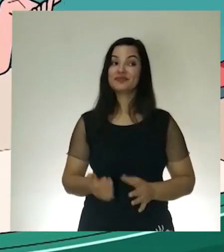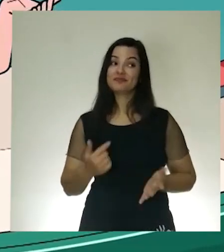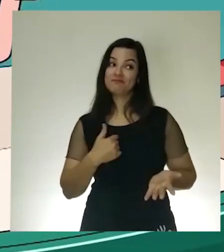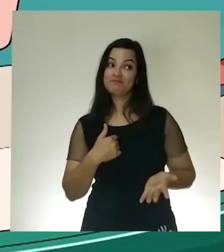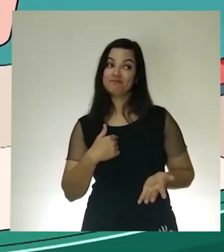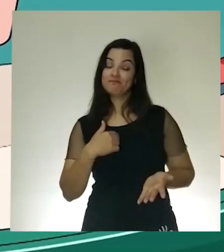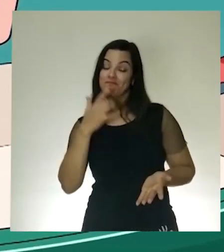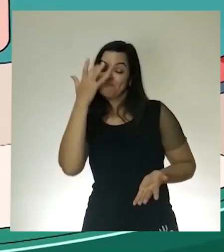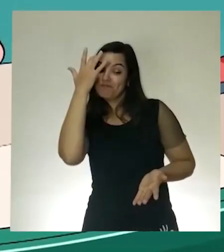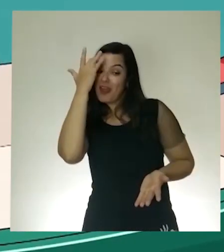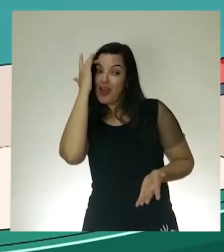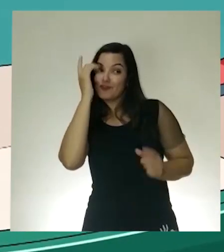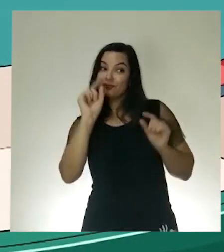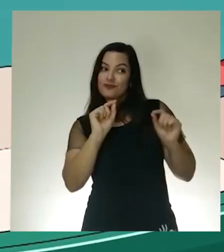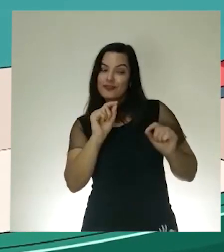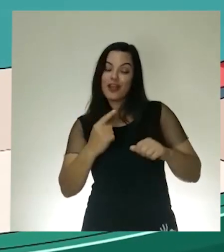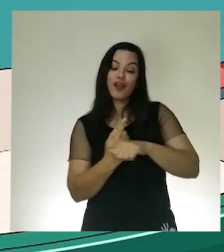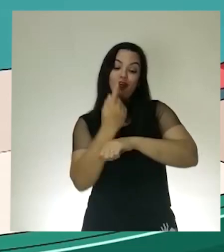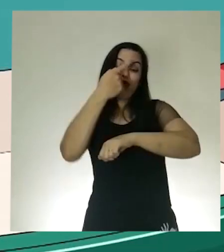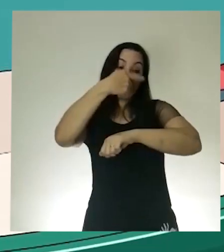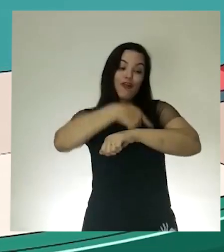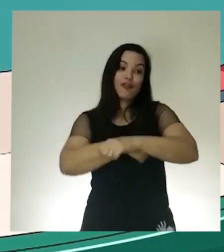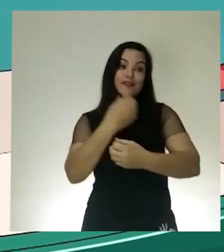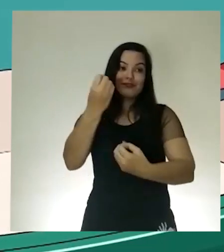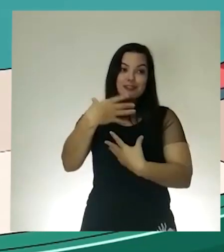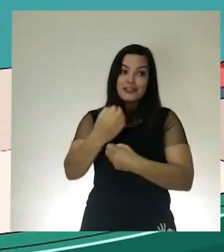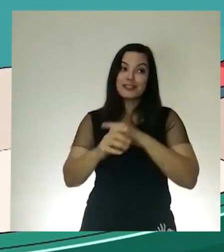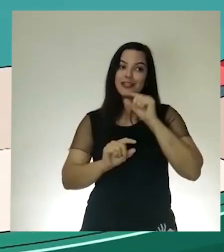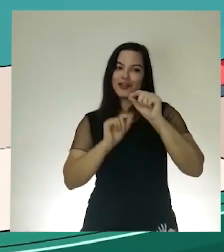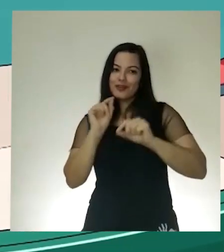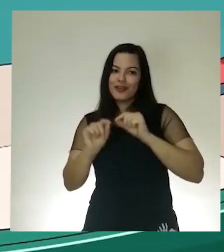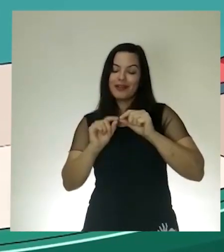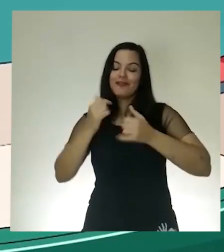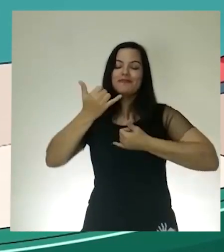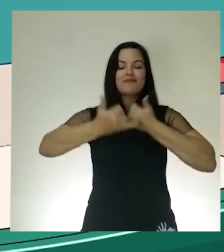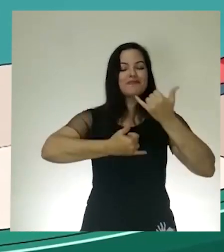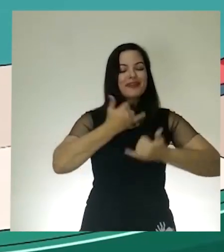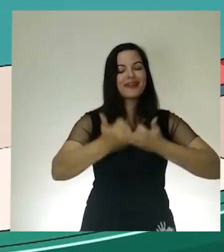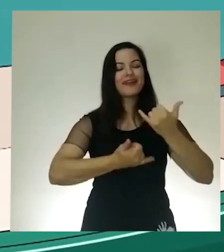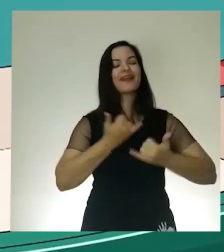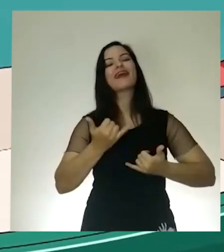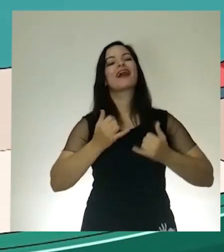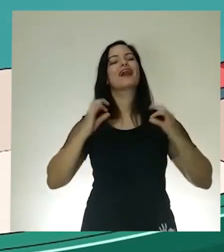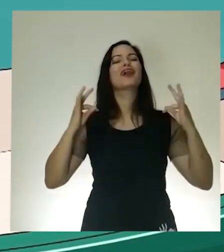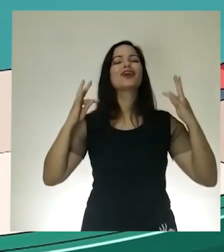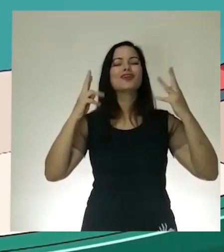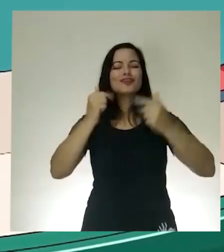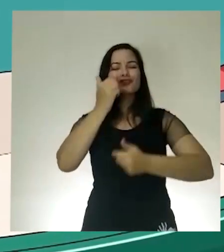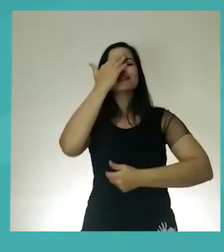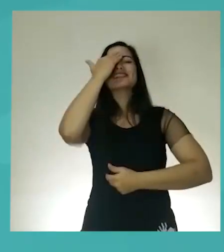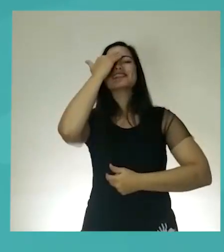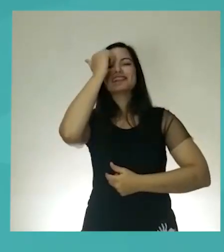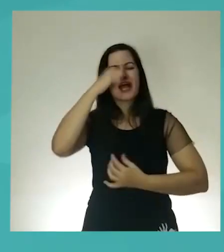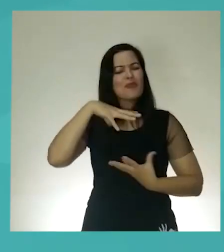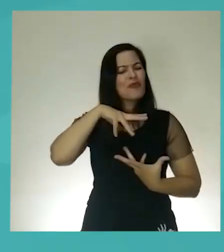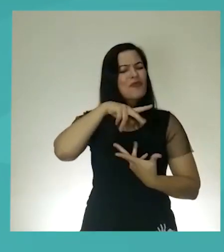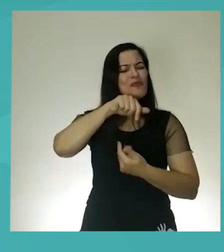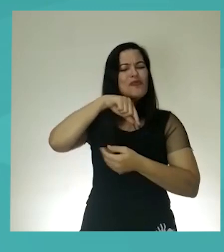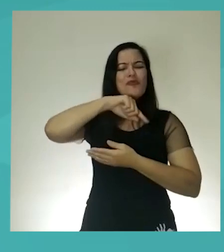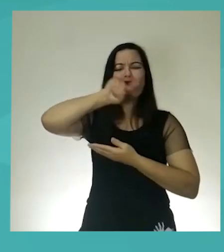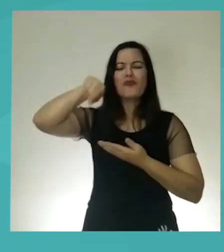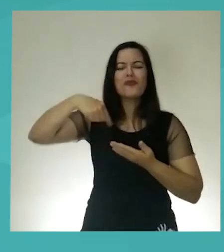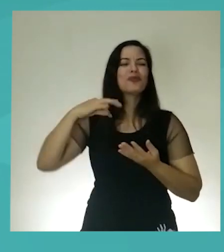Eu acho que a mensagem que os golfinhos querem passar pra gente é uma só. Brincar é uma linguagem universal. E